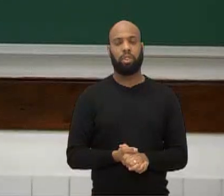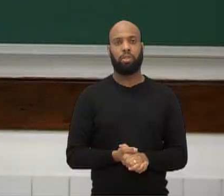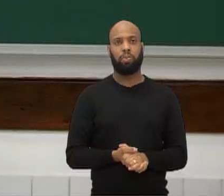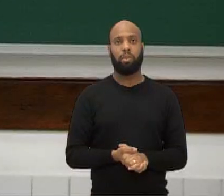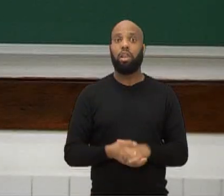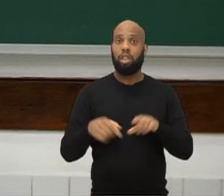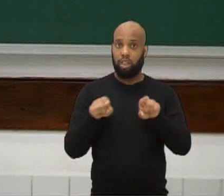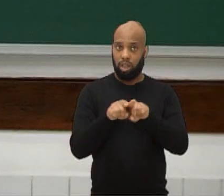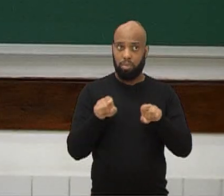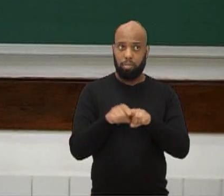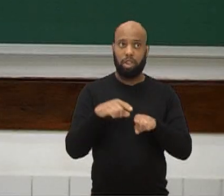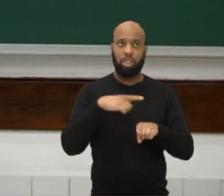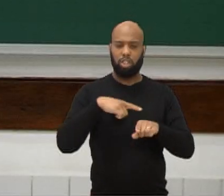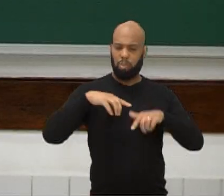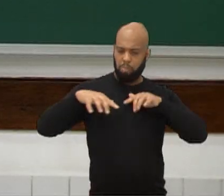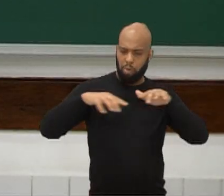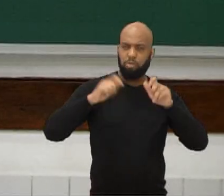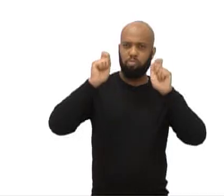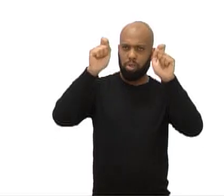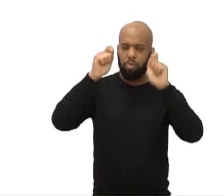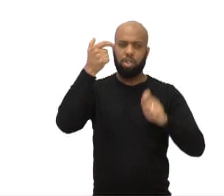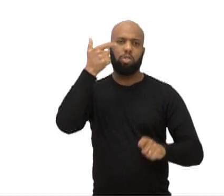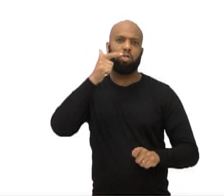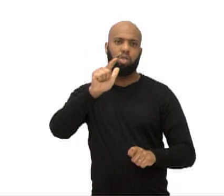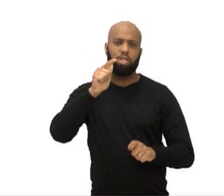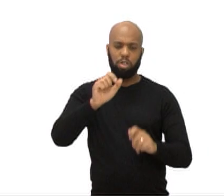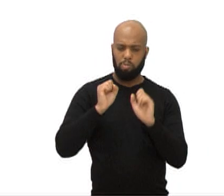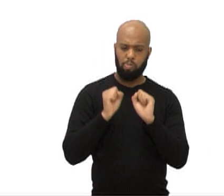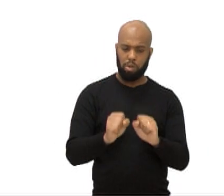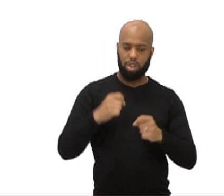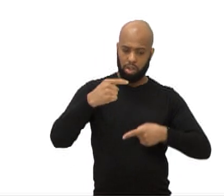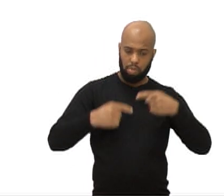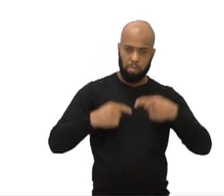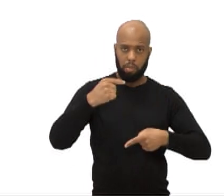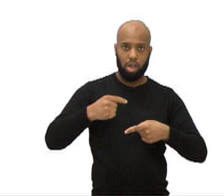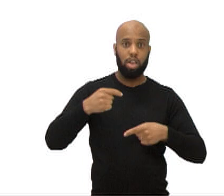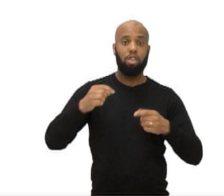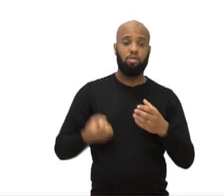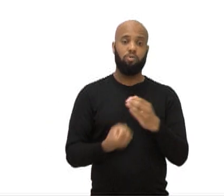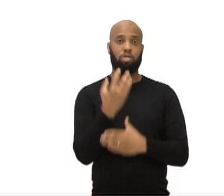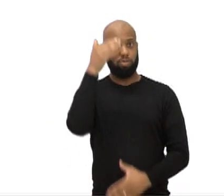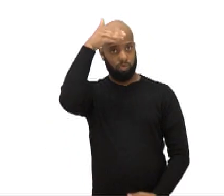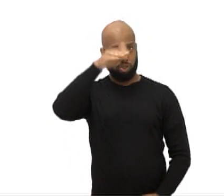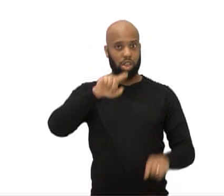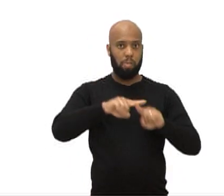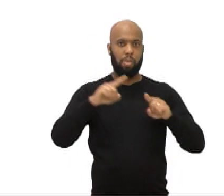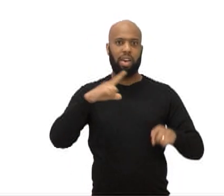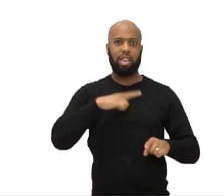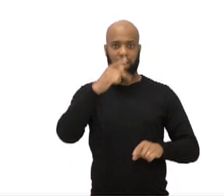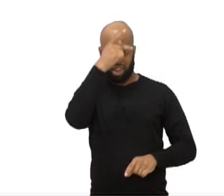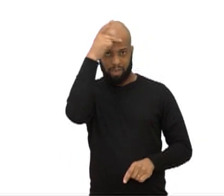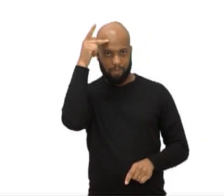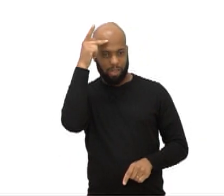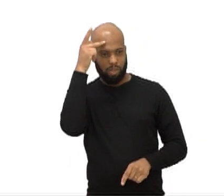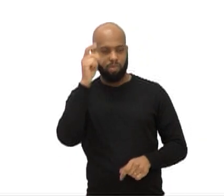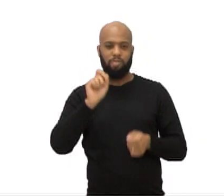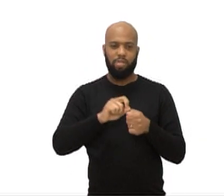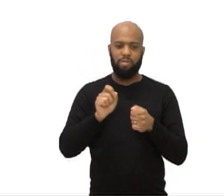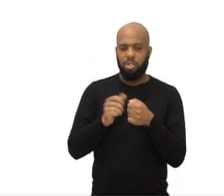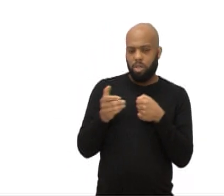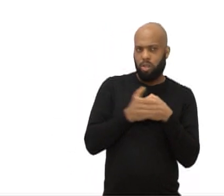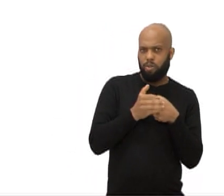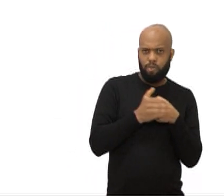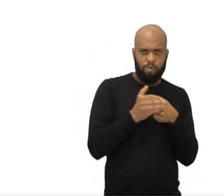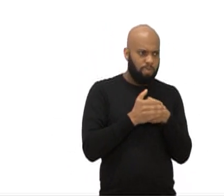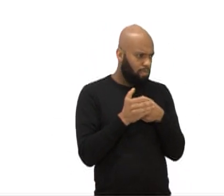Ainda, o movimento conquistou o poder político, fundando uma república, mas por traições e diferenças políticas enfraqueceu o movimento